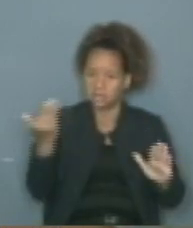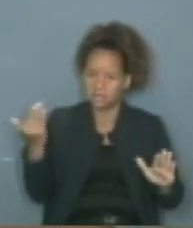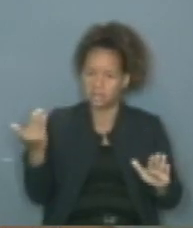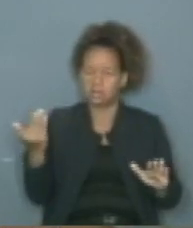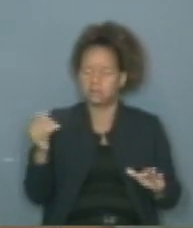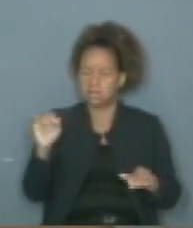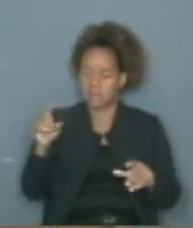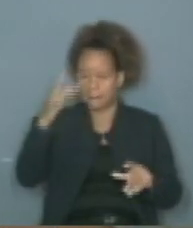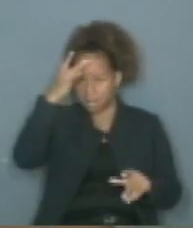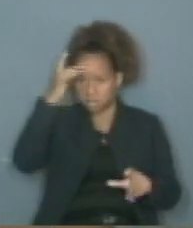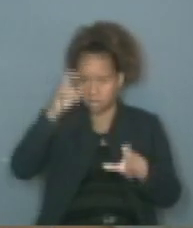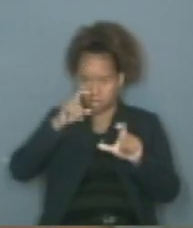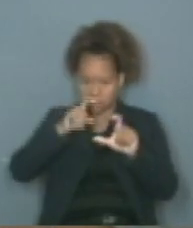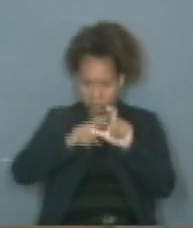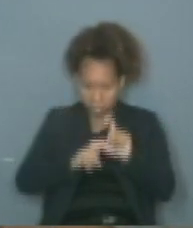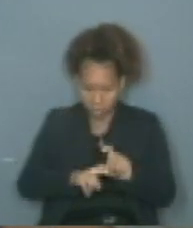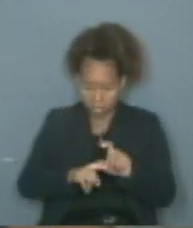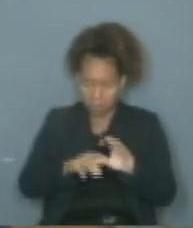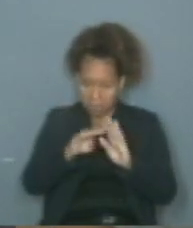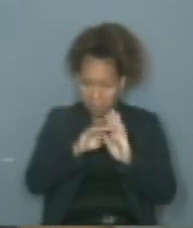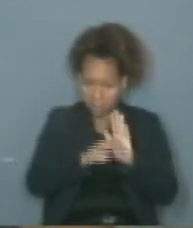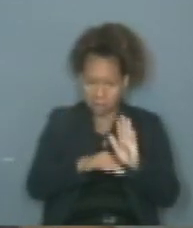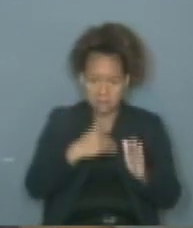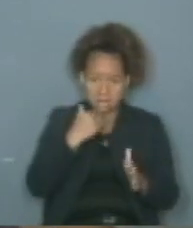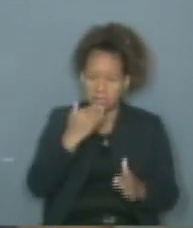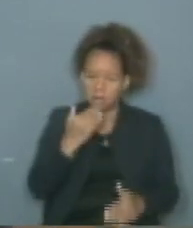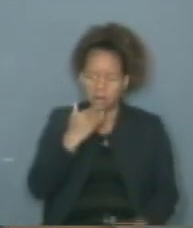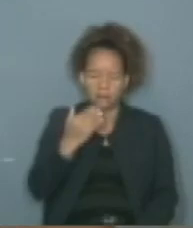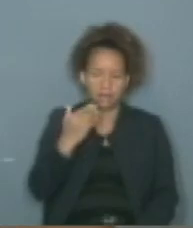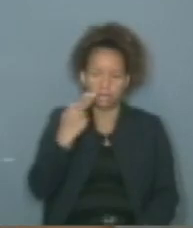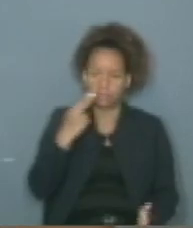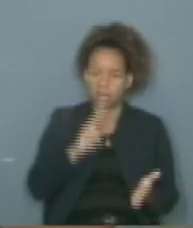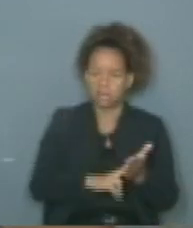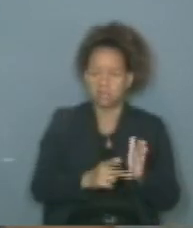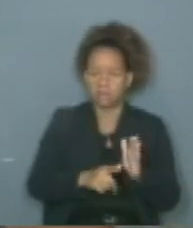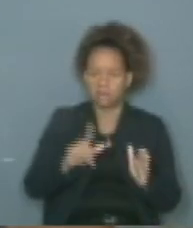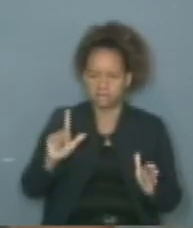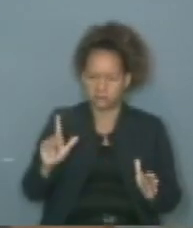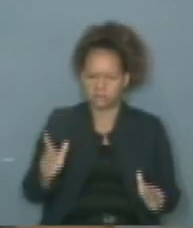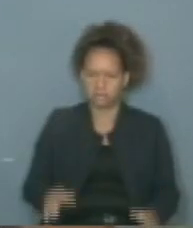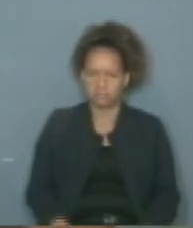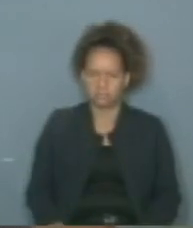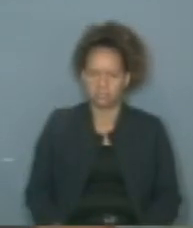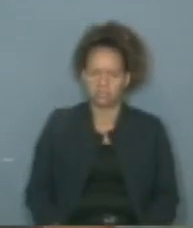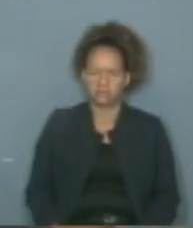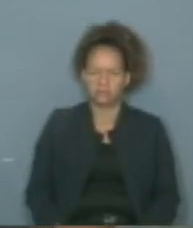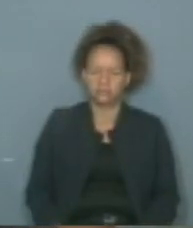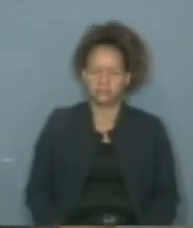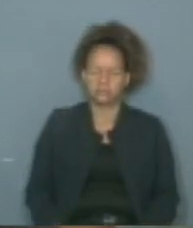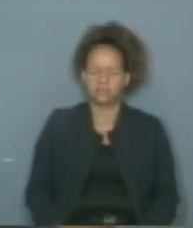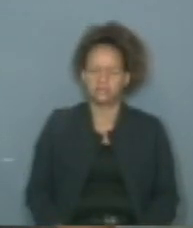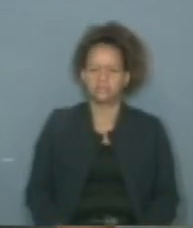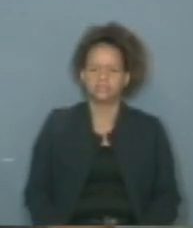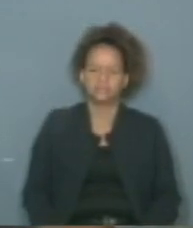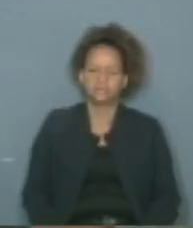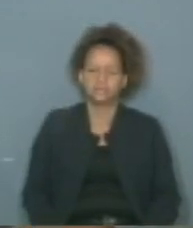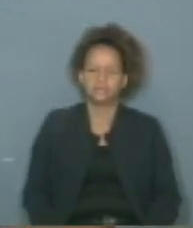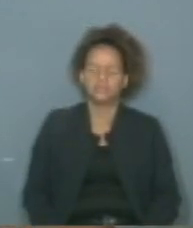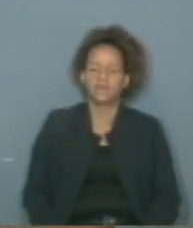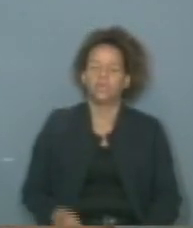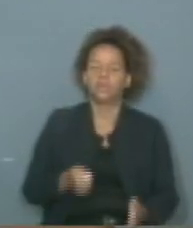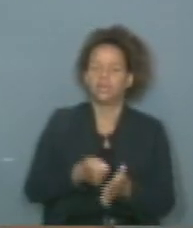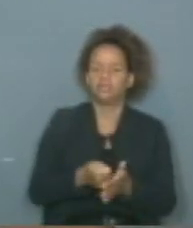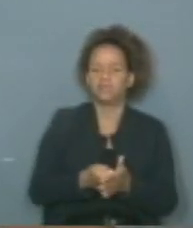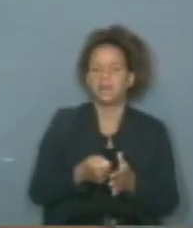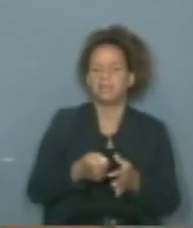do contribuinte do programa sem qualquer notificação prévia, o que viola frontalmente o